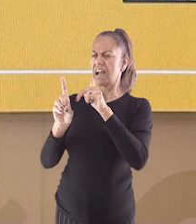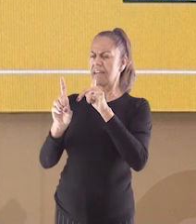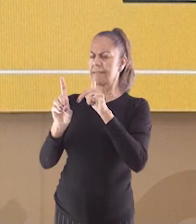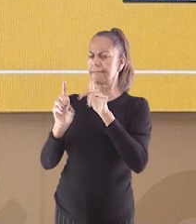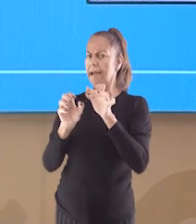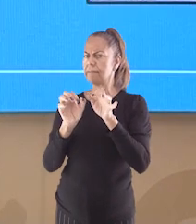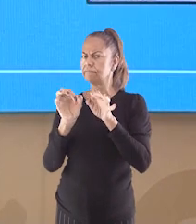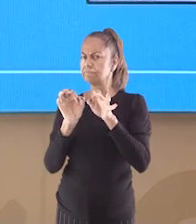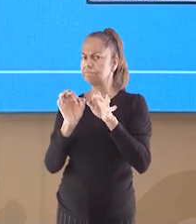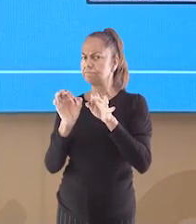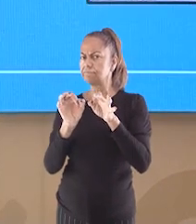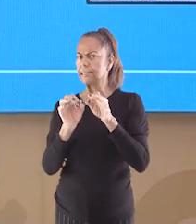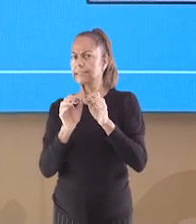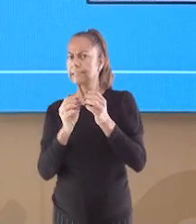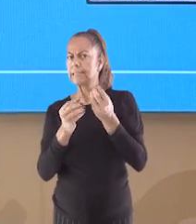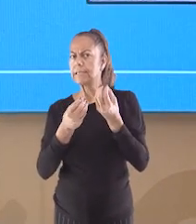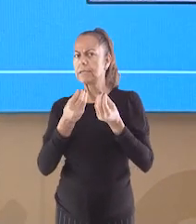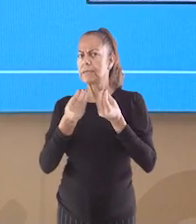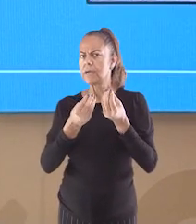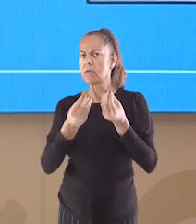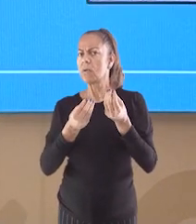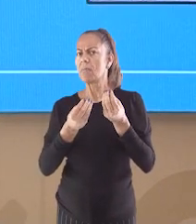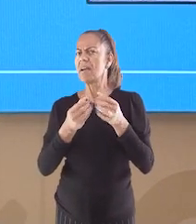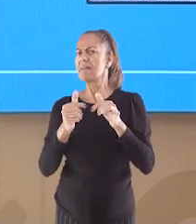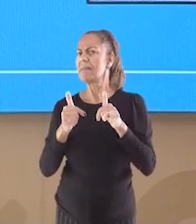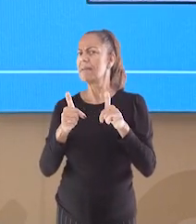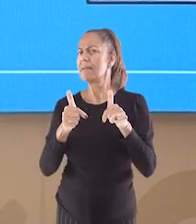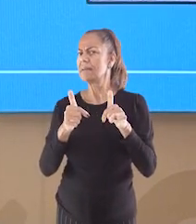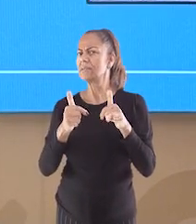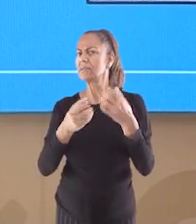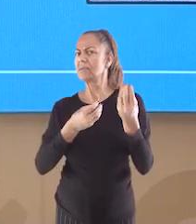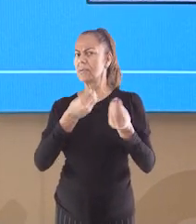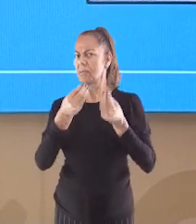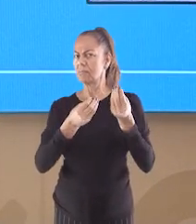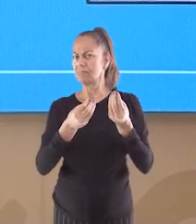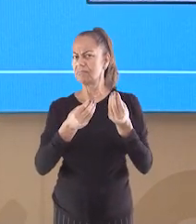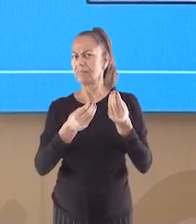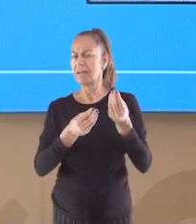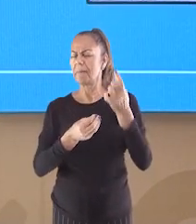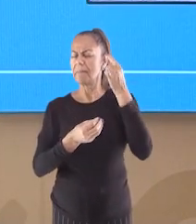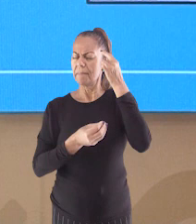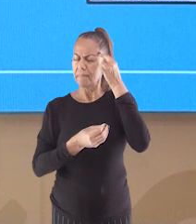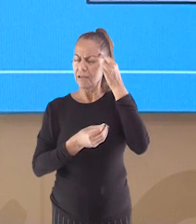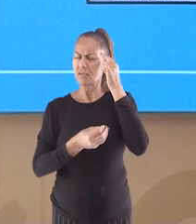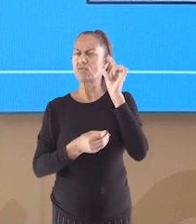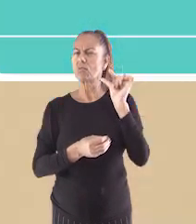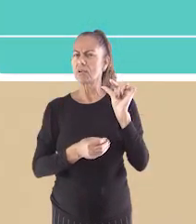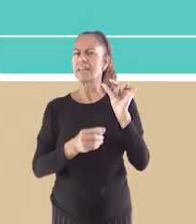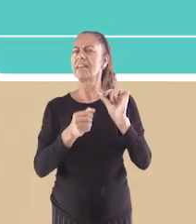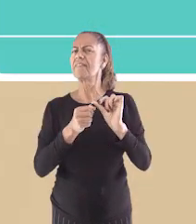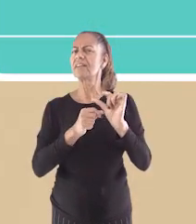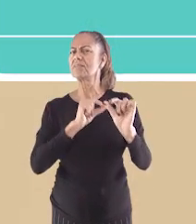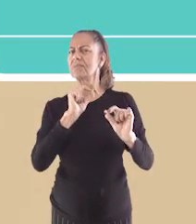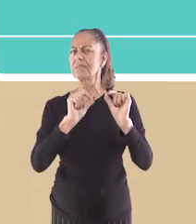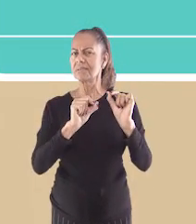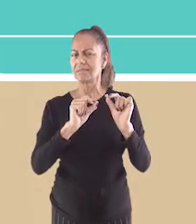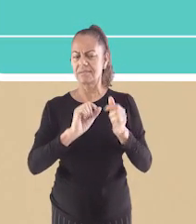acham que Agar está tramando alguma coisa? O que ele quer fazer? Pense um pouquinho em casa.